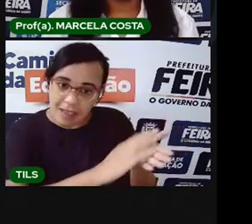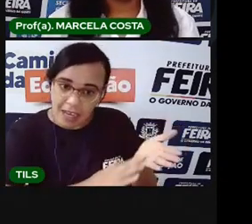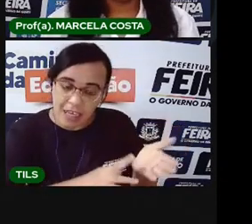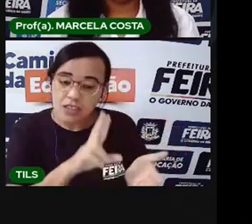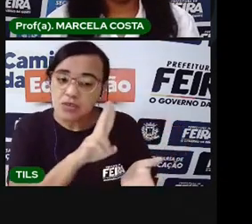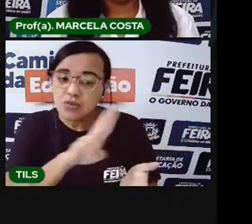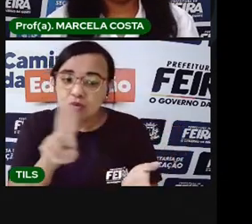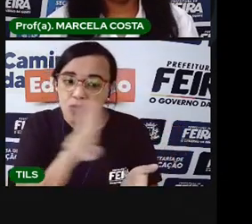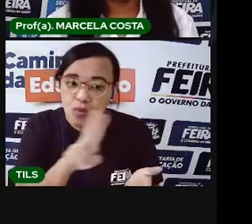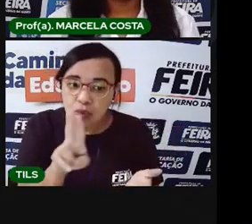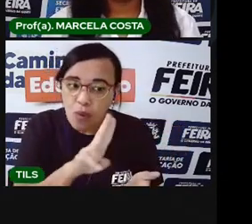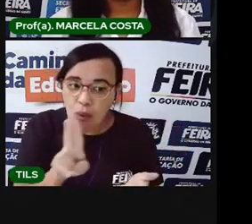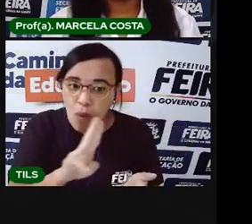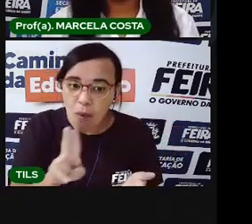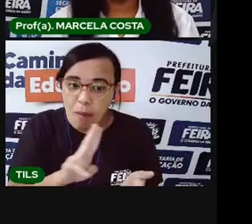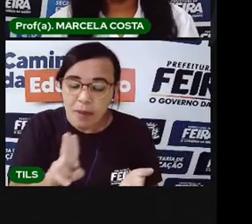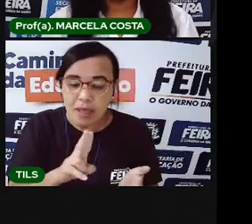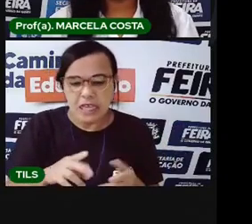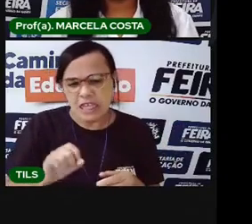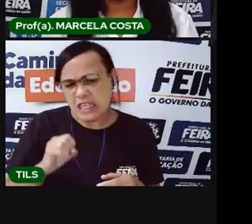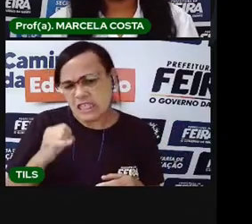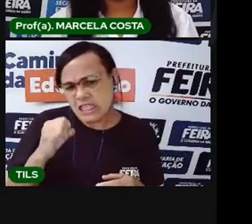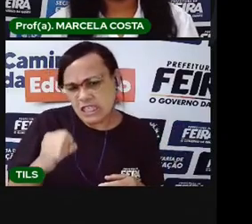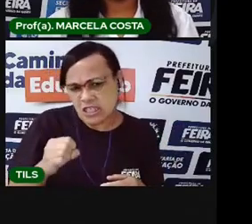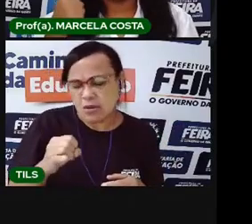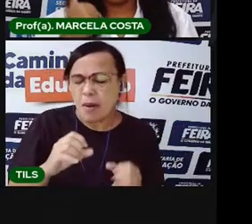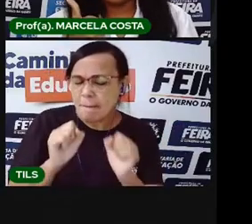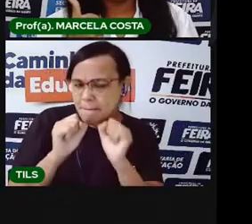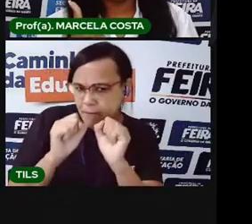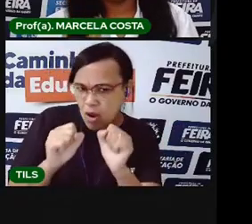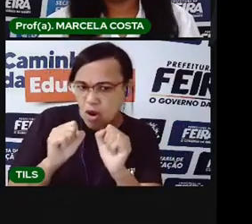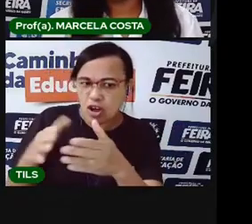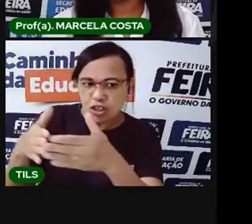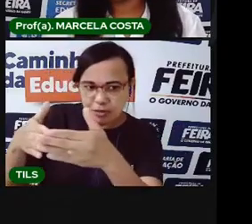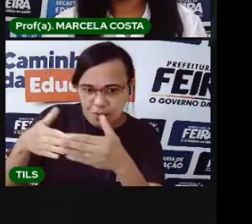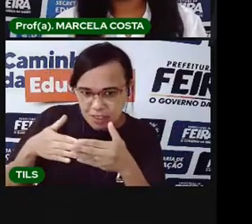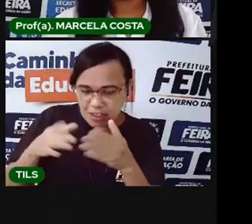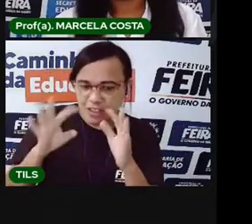você não sabe fazer isso sozinho, peça ajuda para o seu responsável. Combinado?